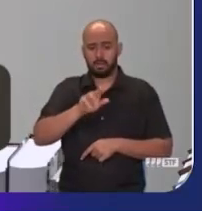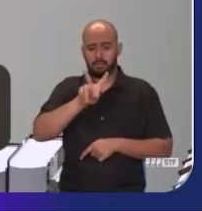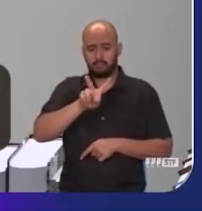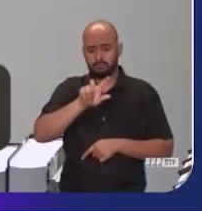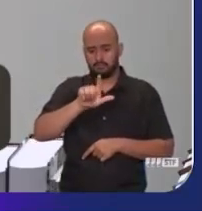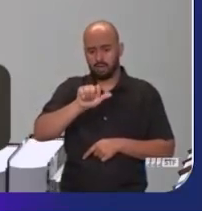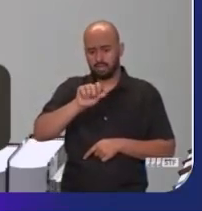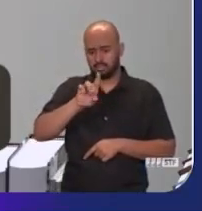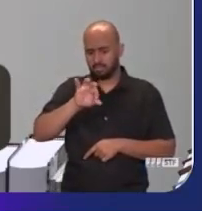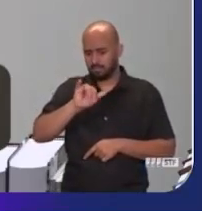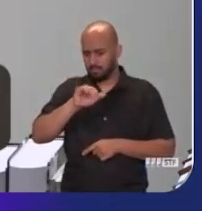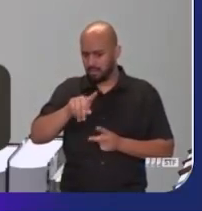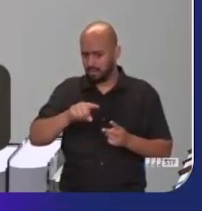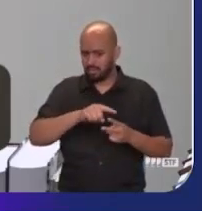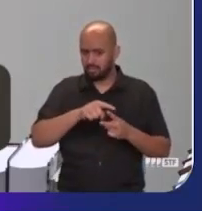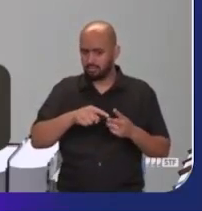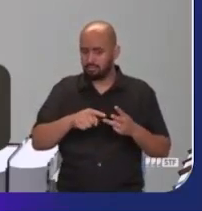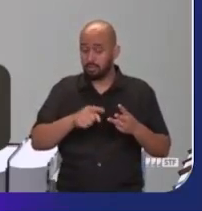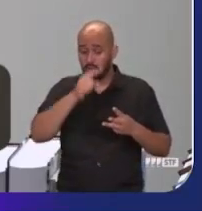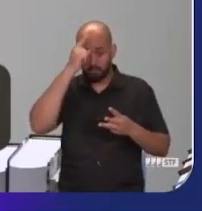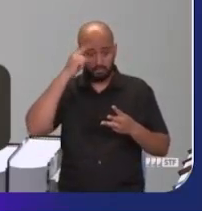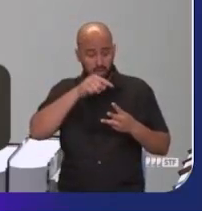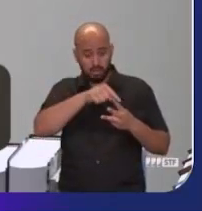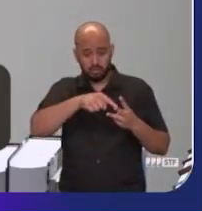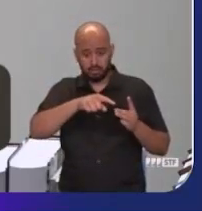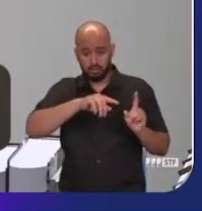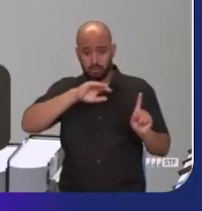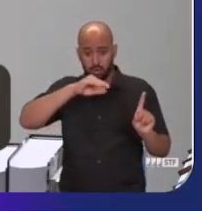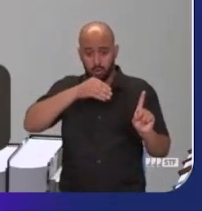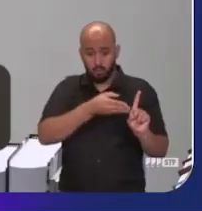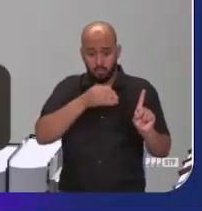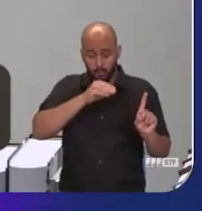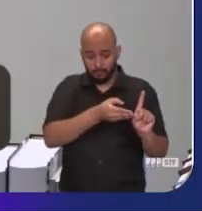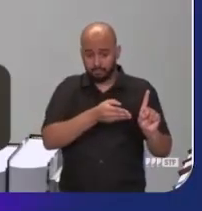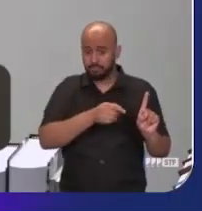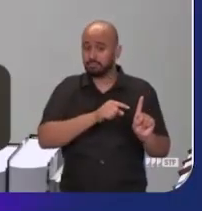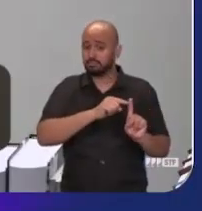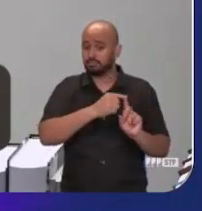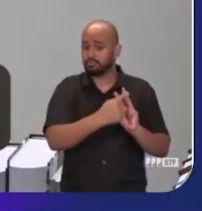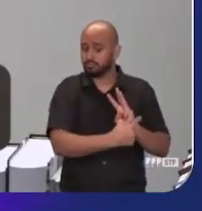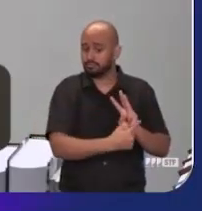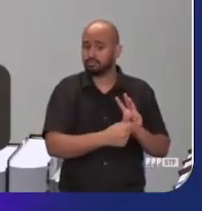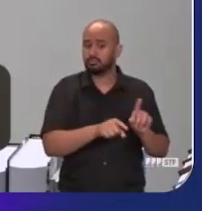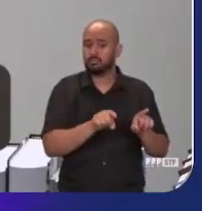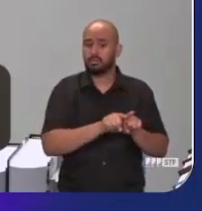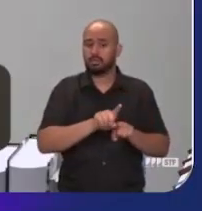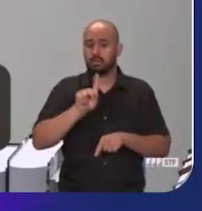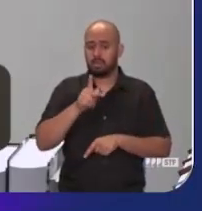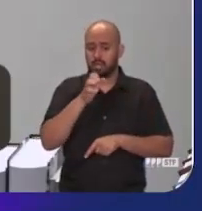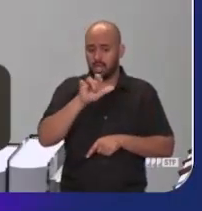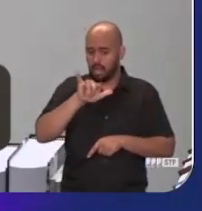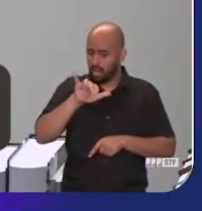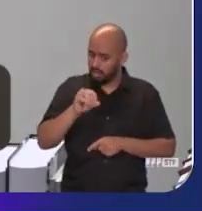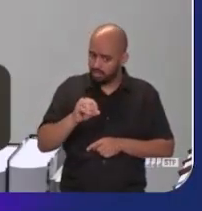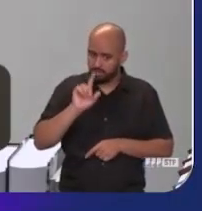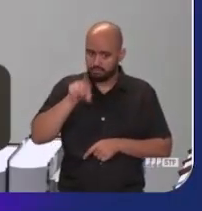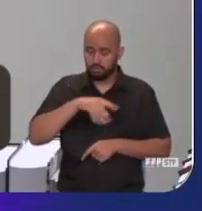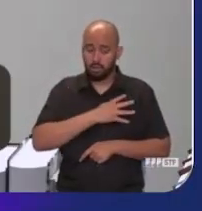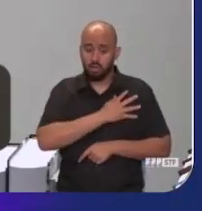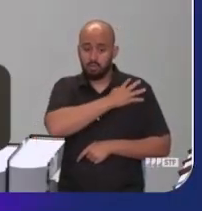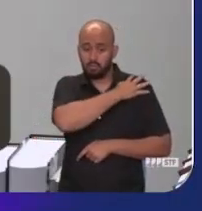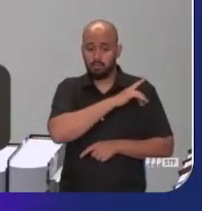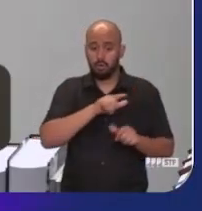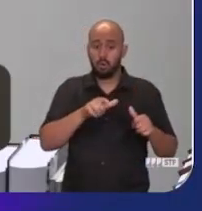Soares. Os acusados, Rodrigo Bezerra de Azevedo, Rafael Martins de Oliveira e Hélio Ferreira Lima, militares identificados